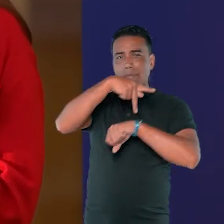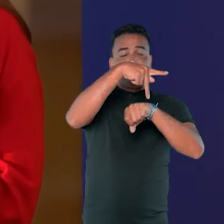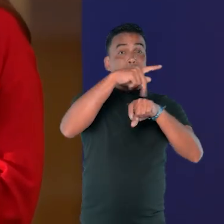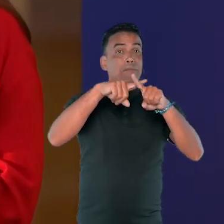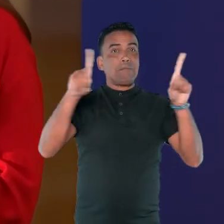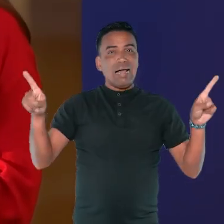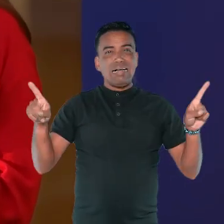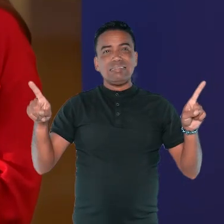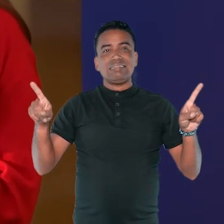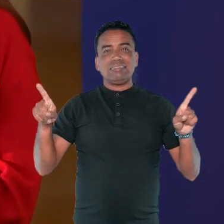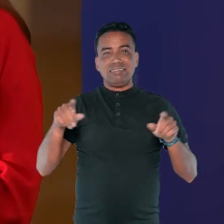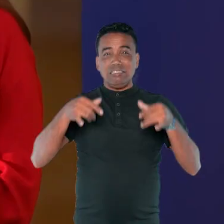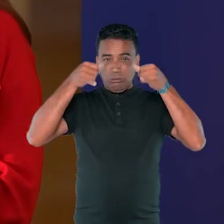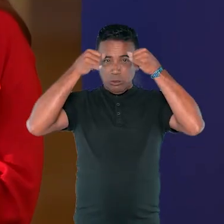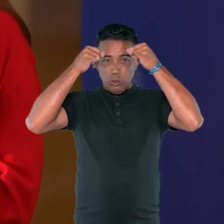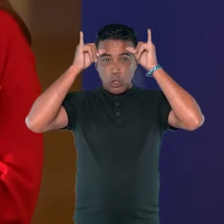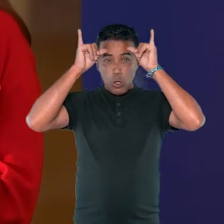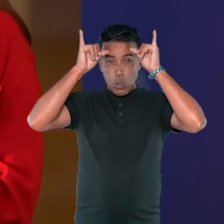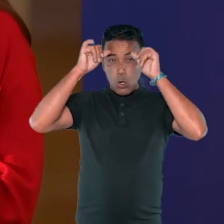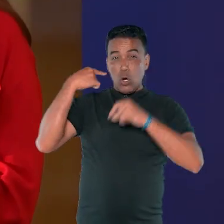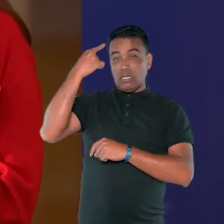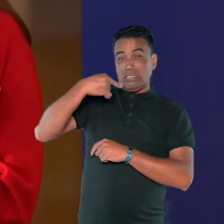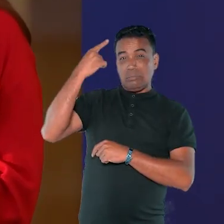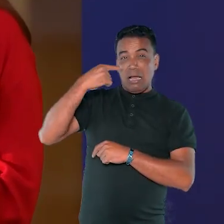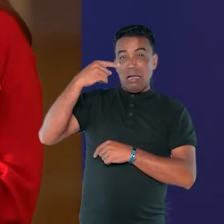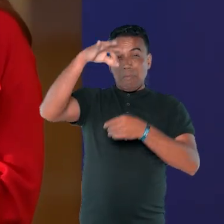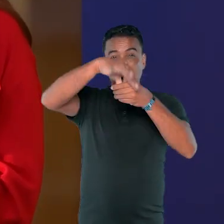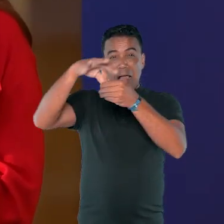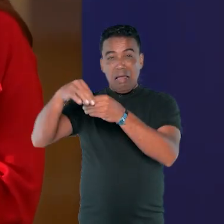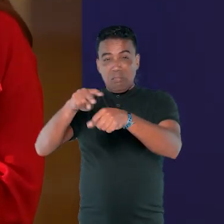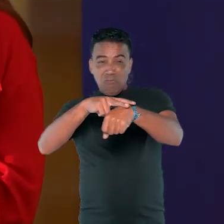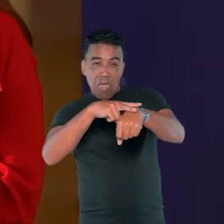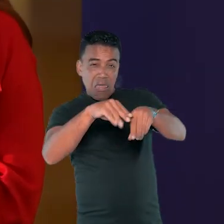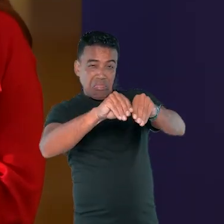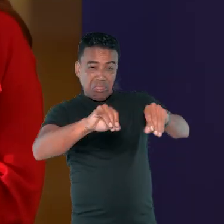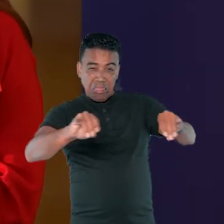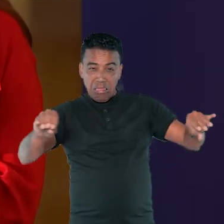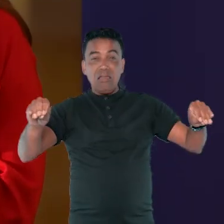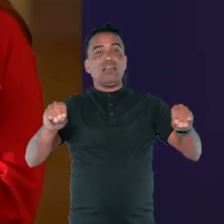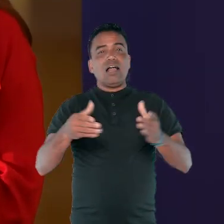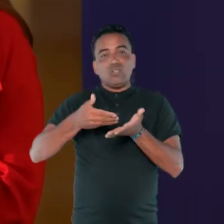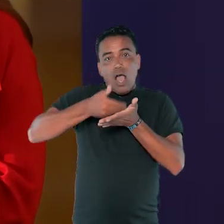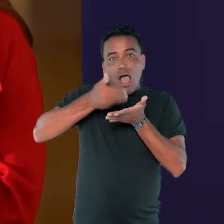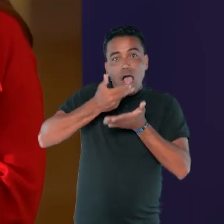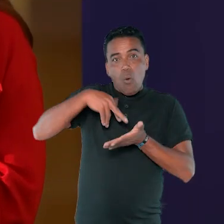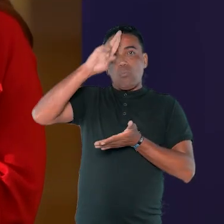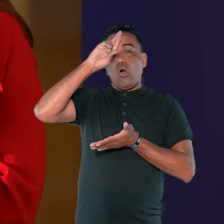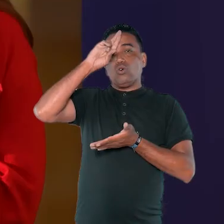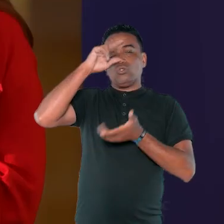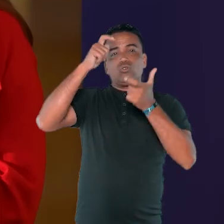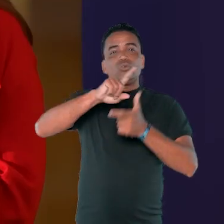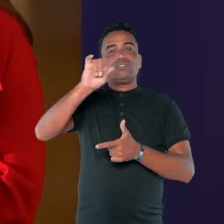mas mato o touro nessa Espanha, planto o lodo neste Nilo, caço o almoço nesta Zâmbia, me batizo